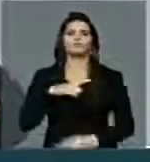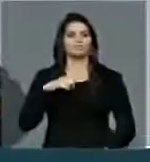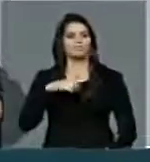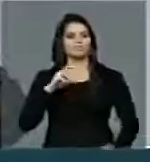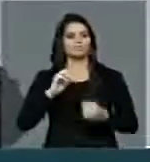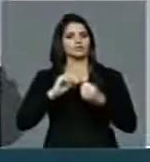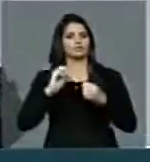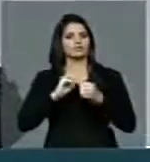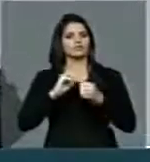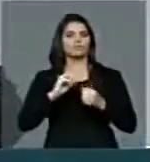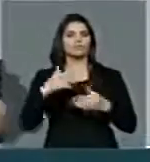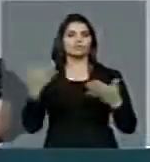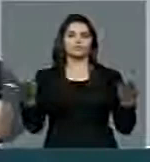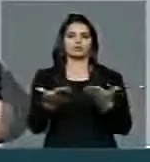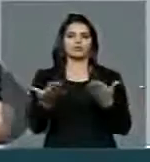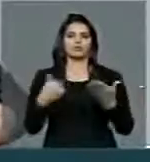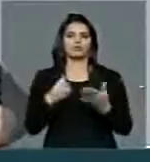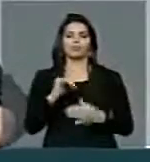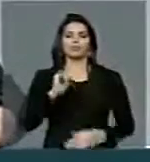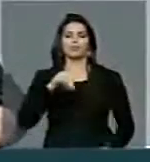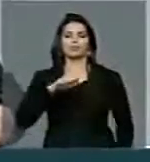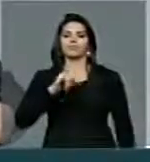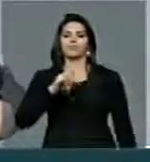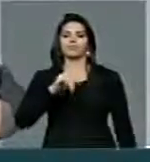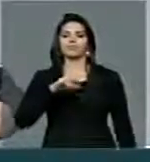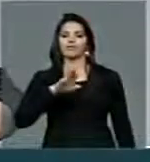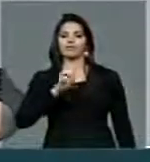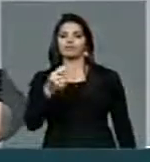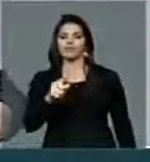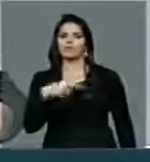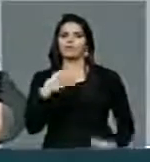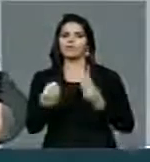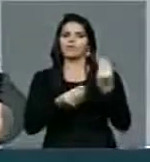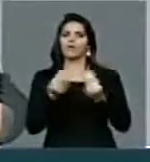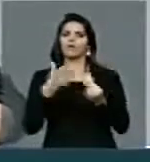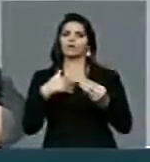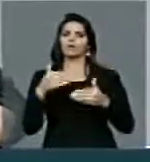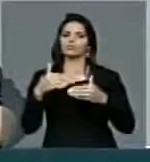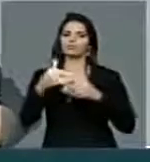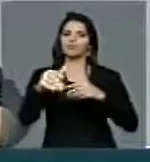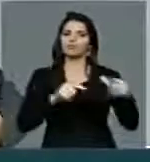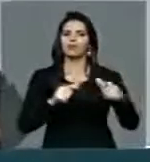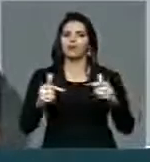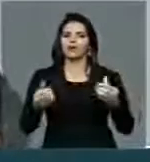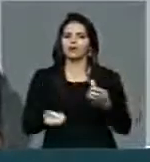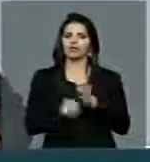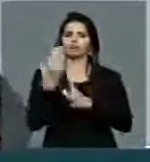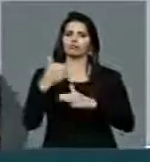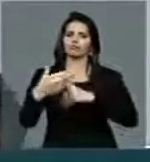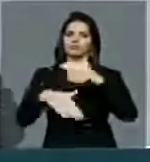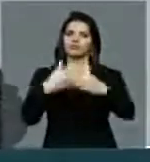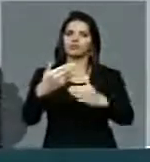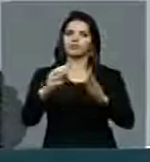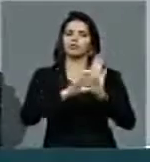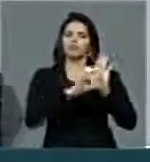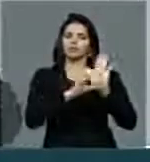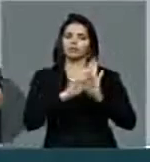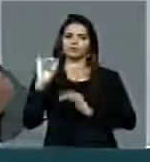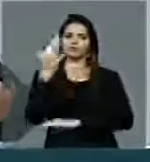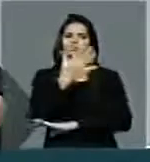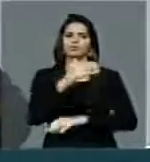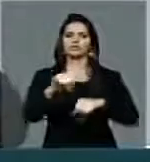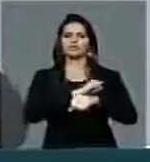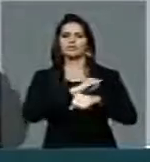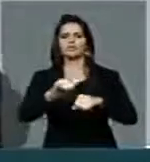adotou, ou vem adotando, para a implementação do Código Florestal, lembrando que os princípios que regem essa estratégia